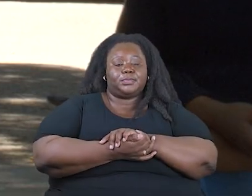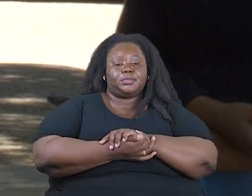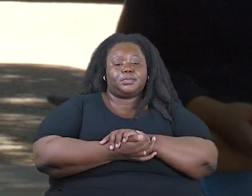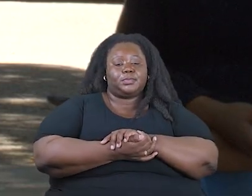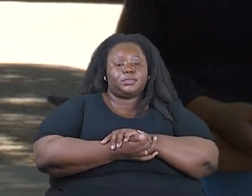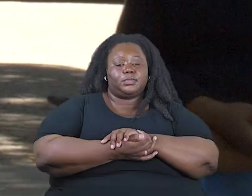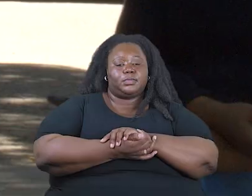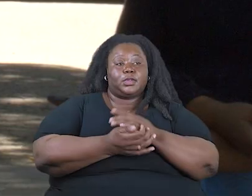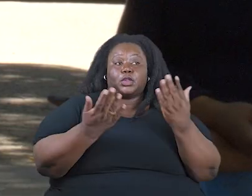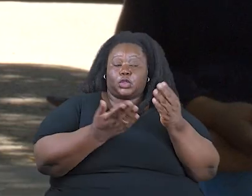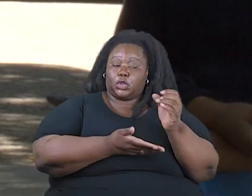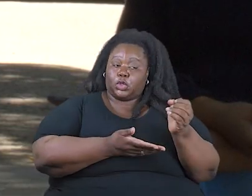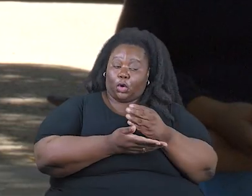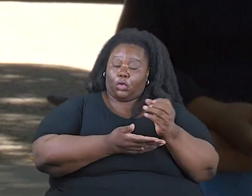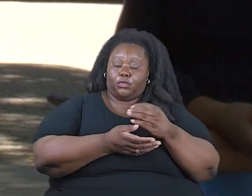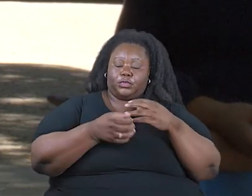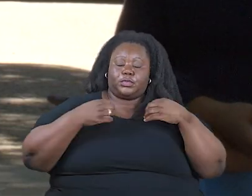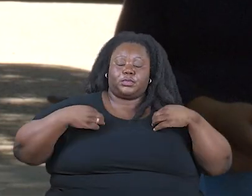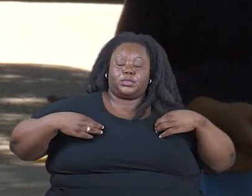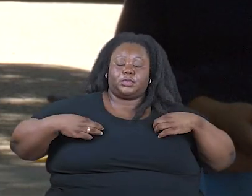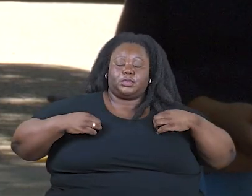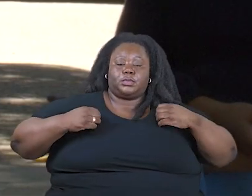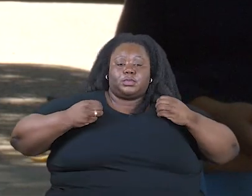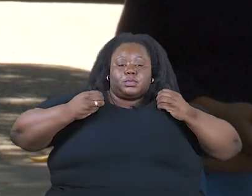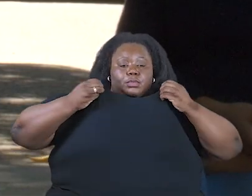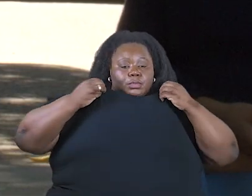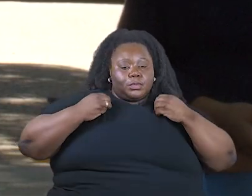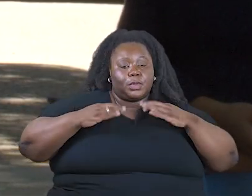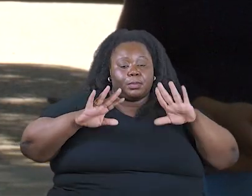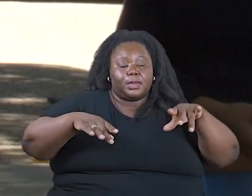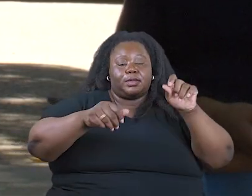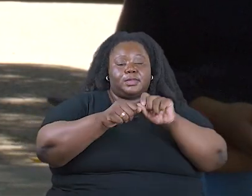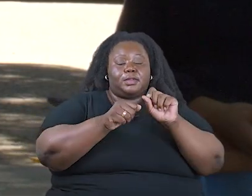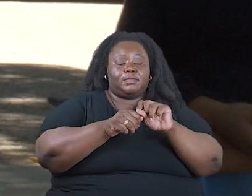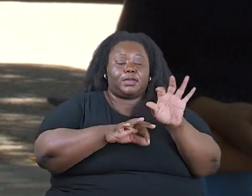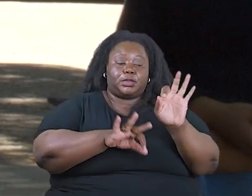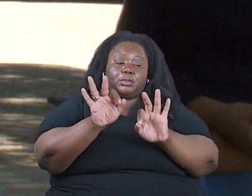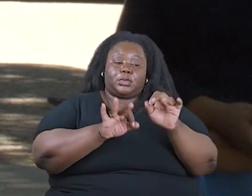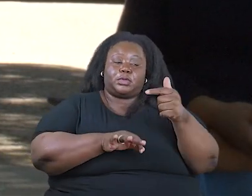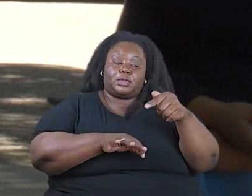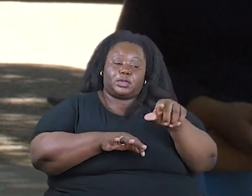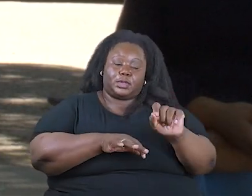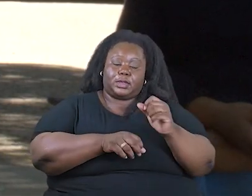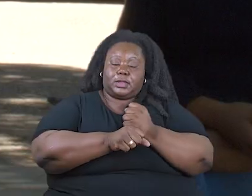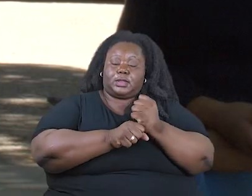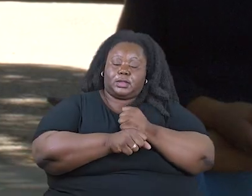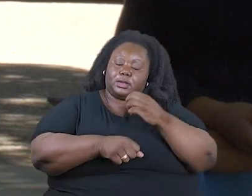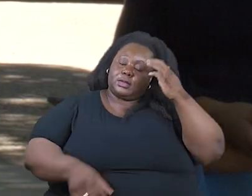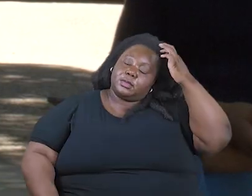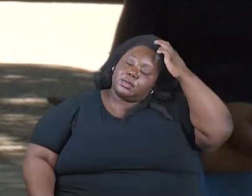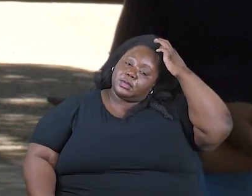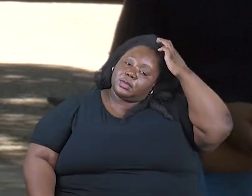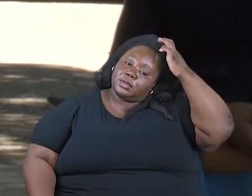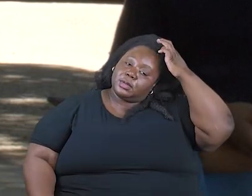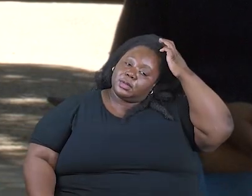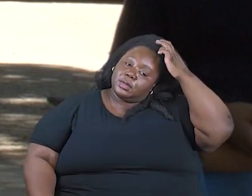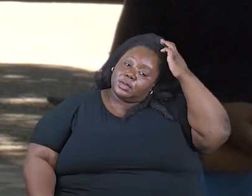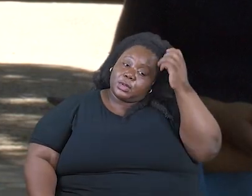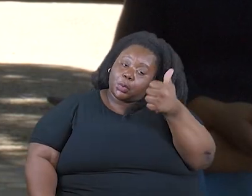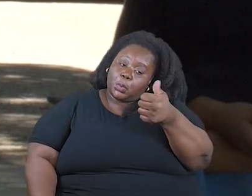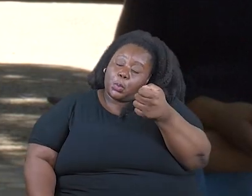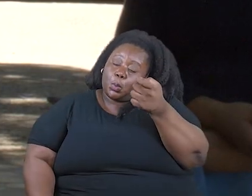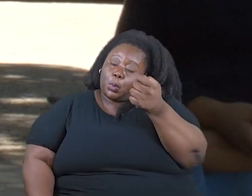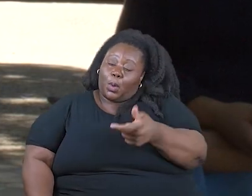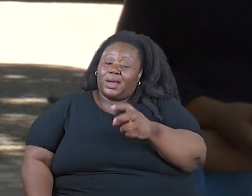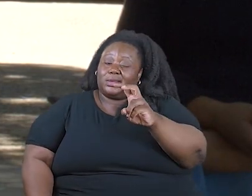foram feitos recentemente, mas são feitos a partir de projetos dos anos 70. Então aí tem quase 50